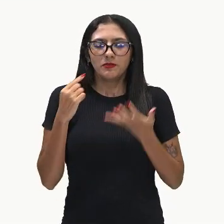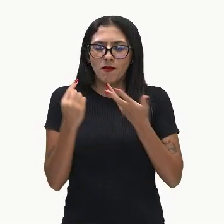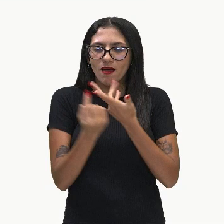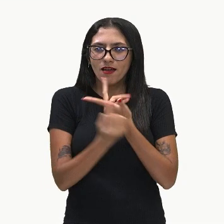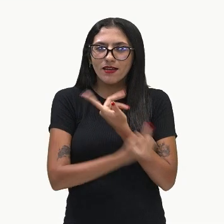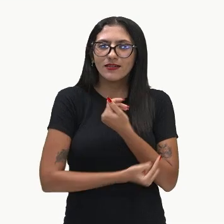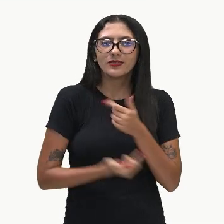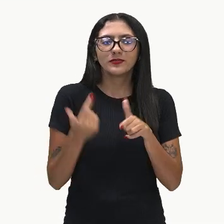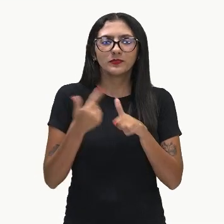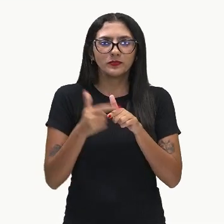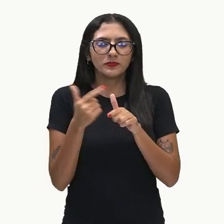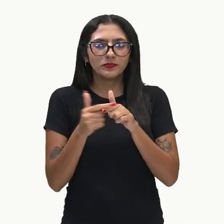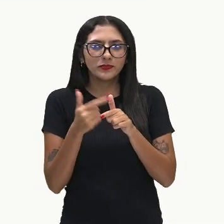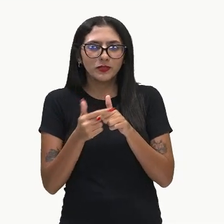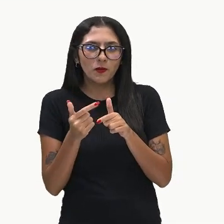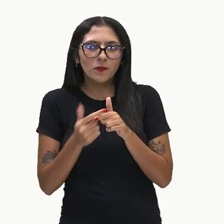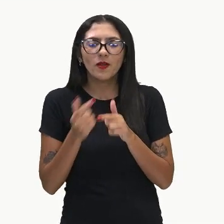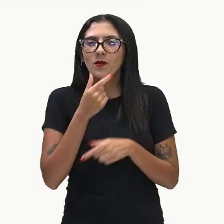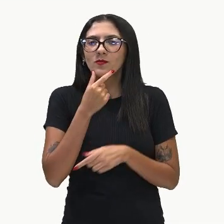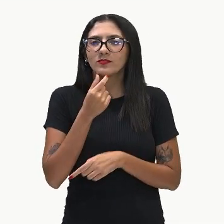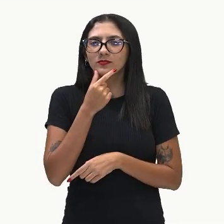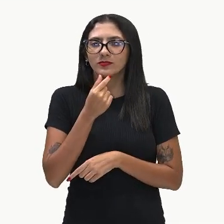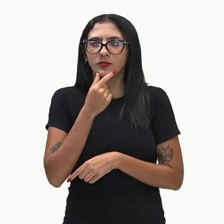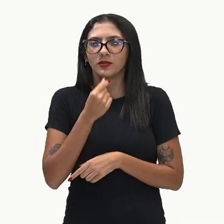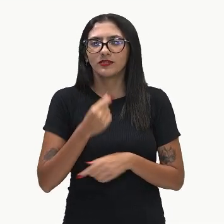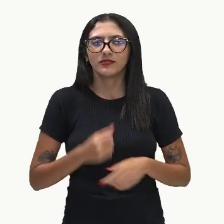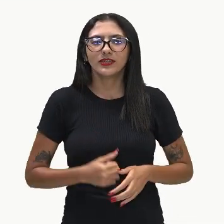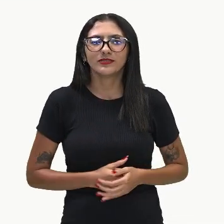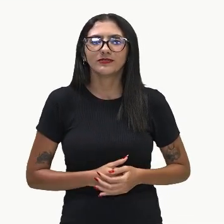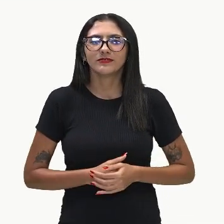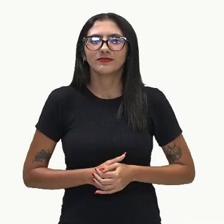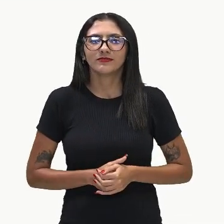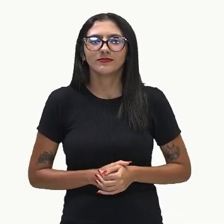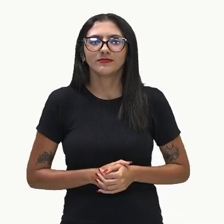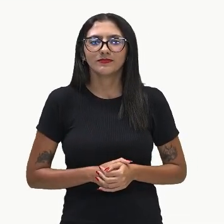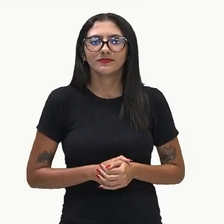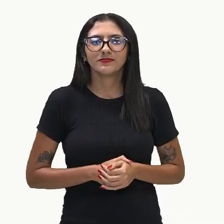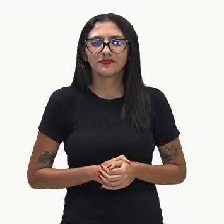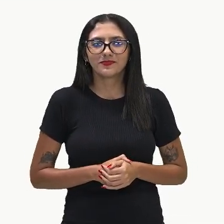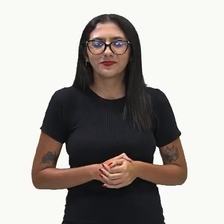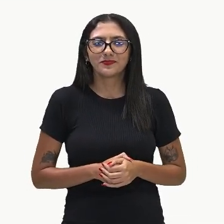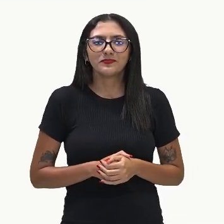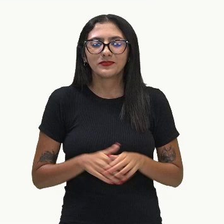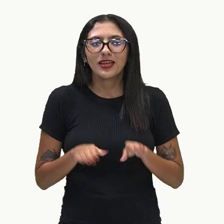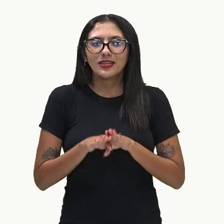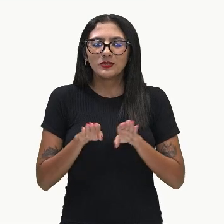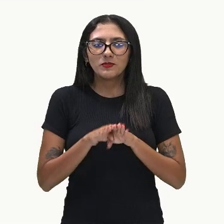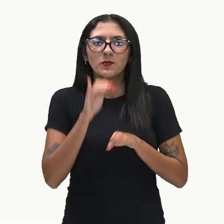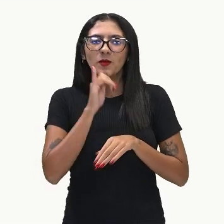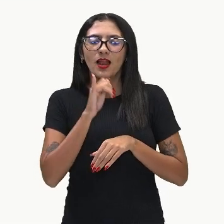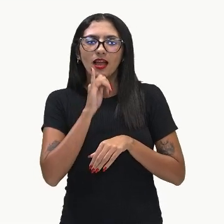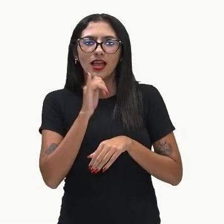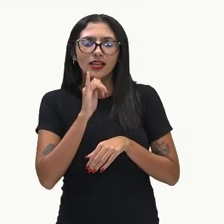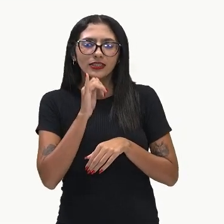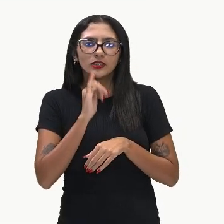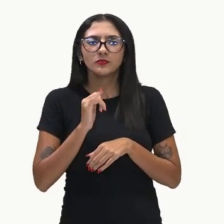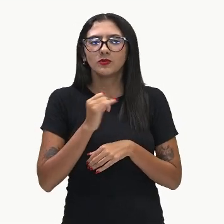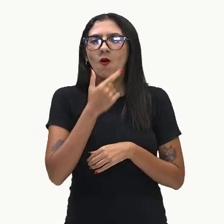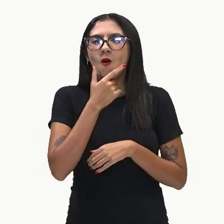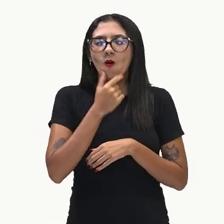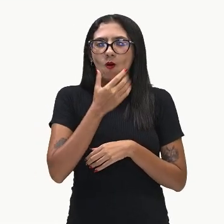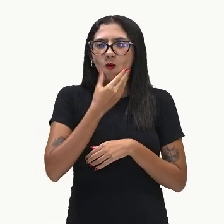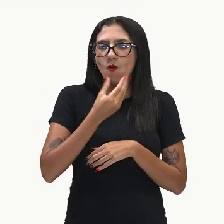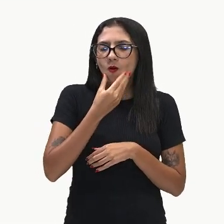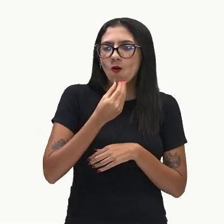um hormônio pode utilizar, né? O crescimento dos seios, é isso mesmo, dos mamilos, ainda mais se você for